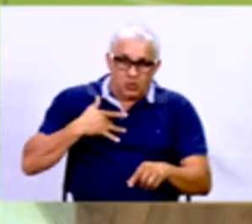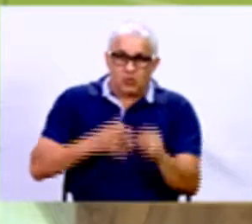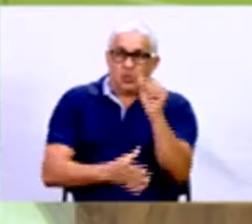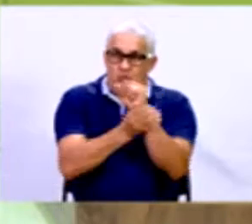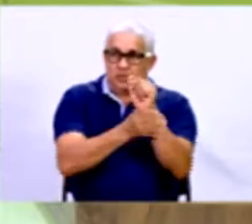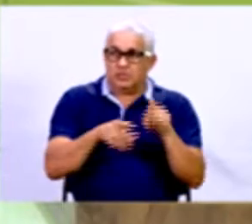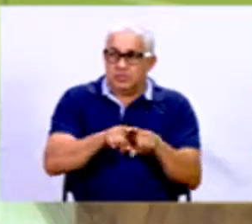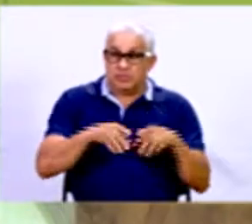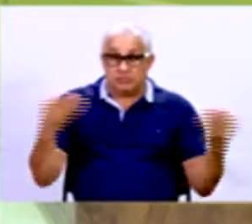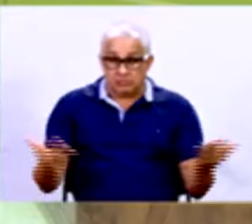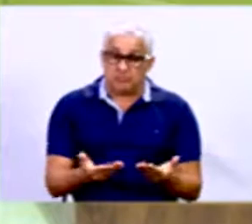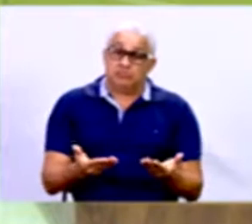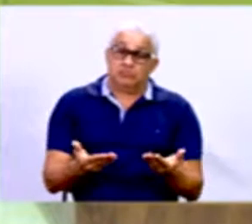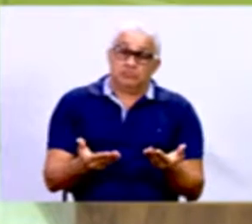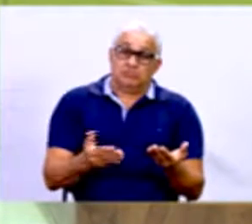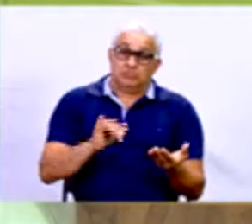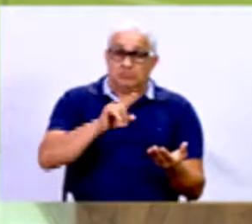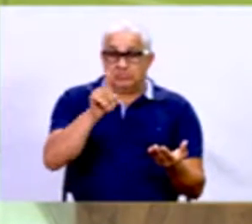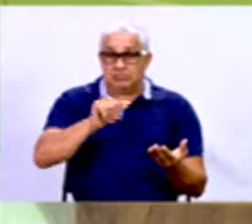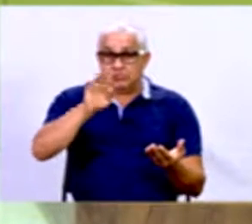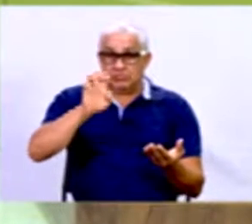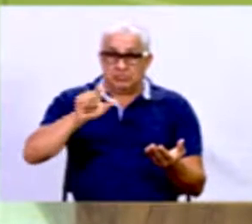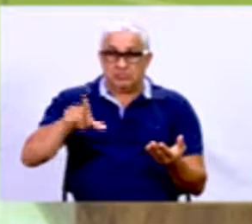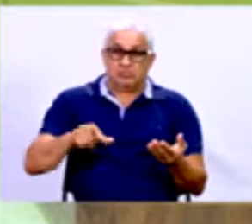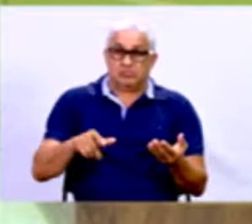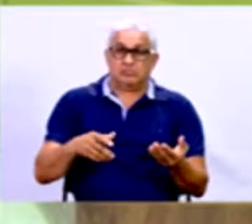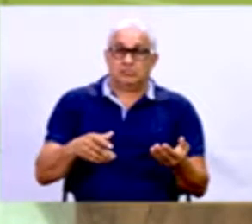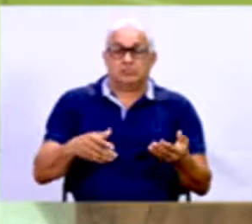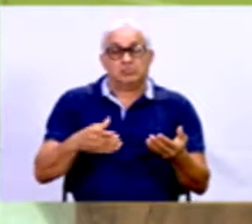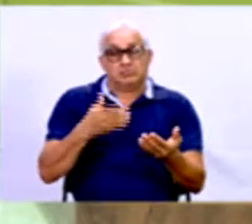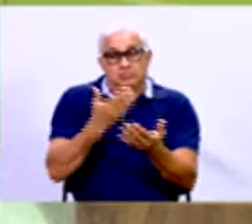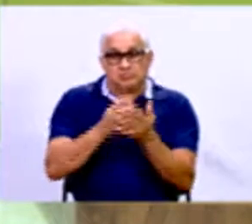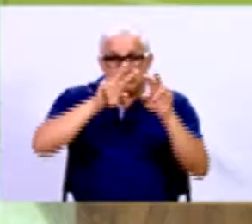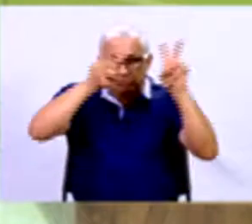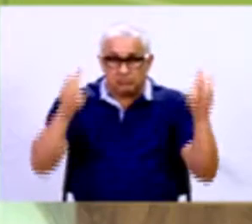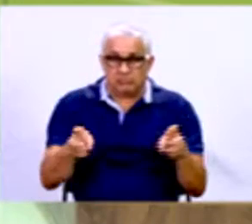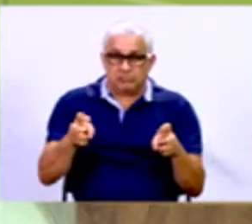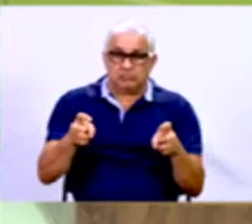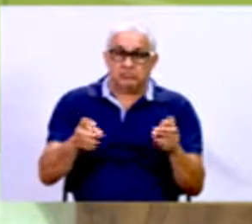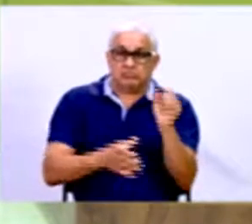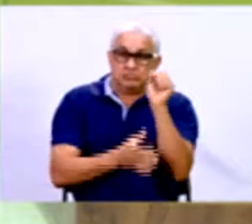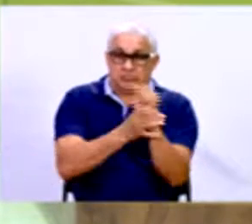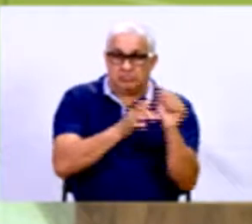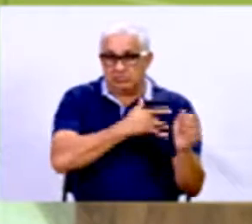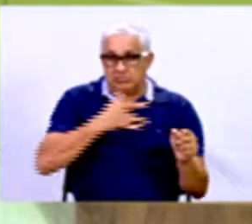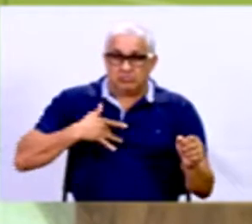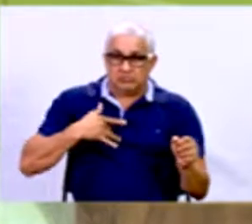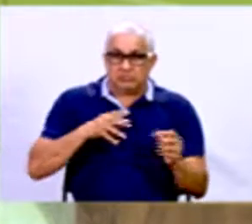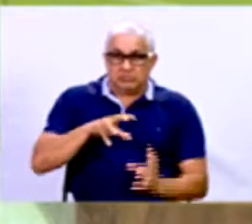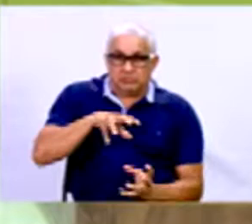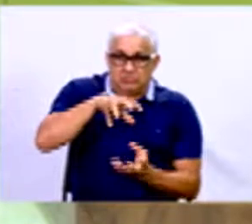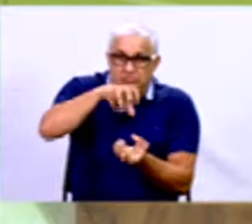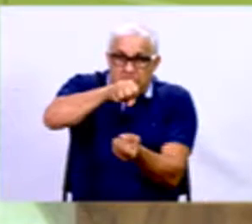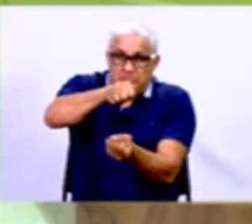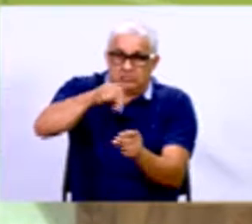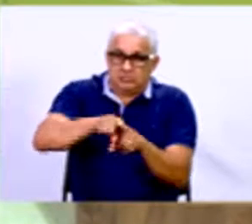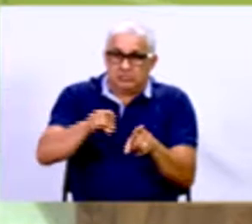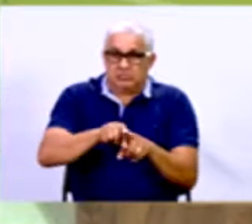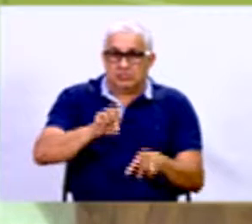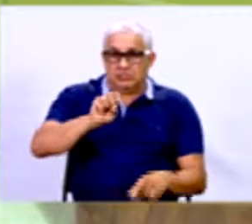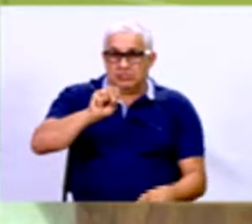estaremos trabalhando com a segurança, saúde e meio ambiente. Hoje nós estaremos falando sobre as CIPAs,